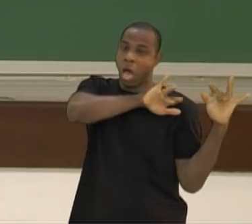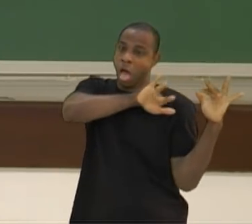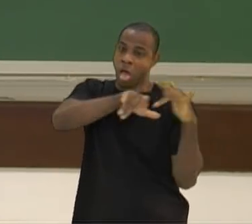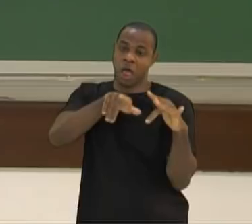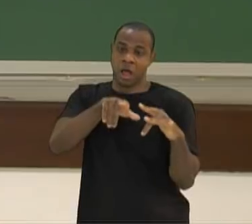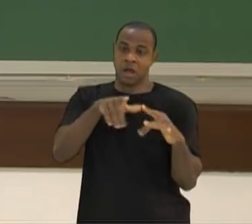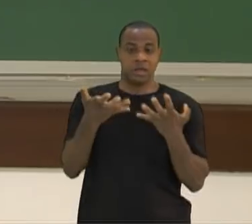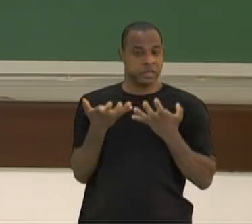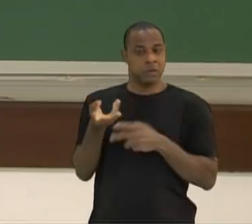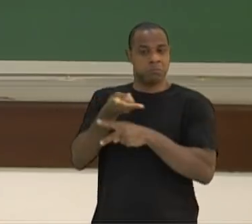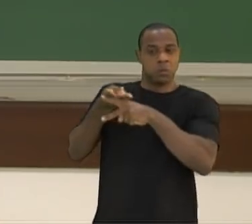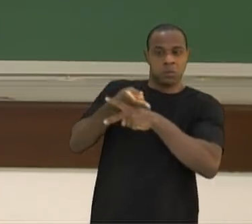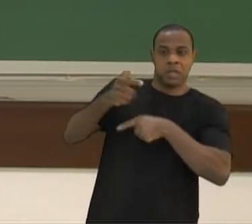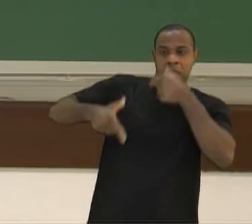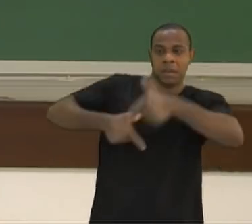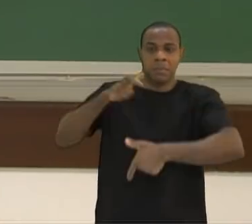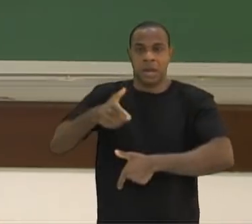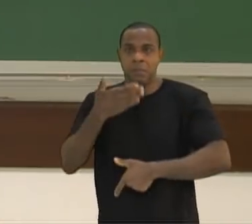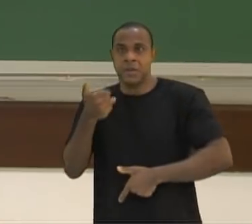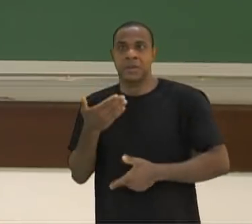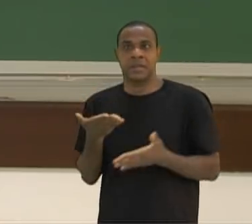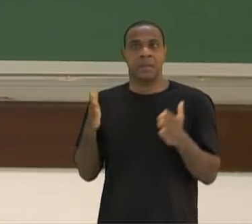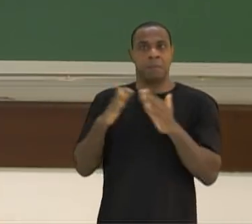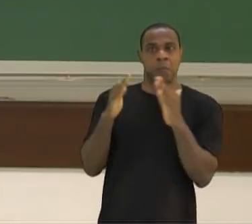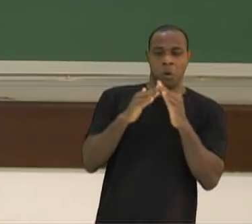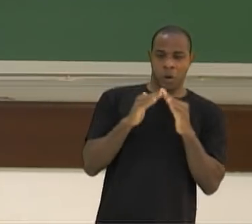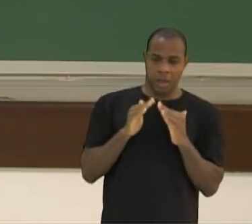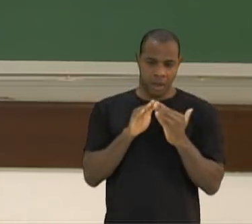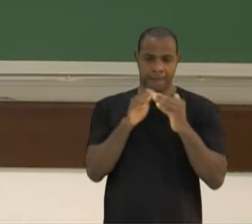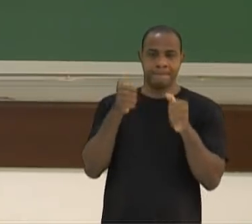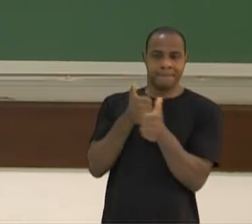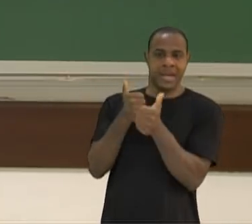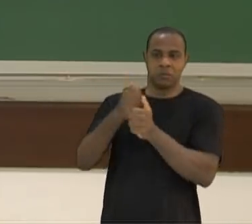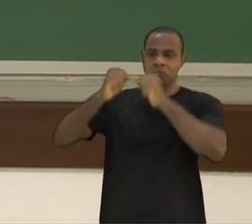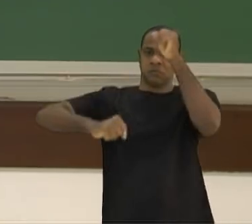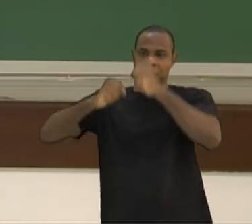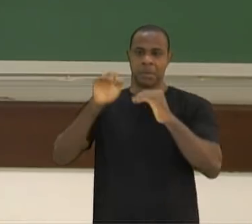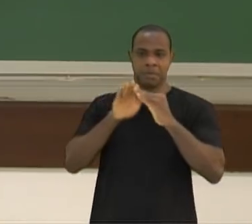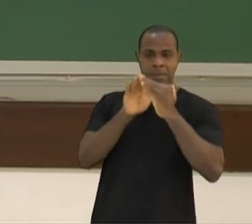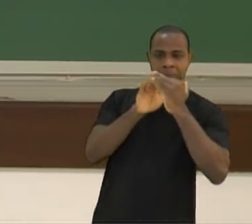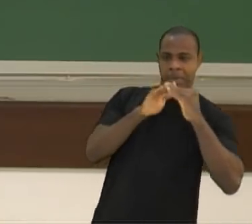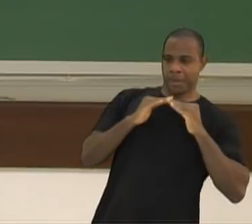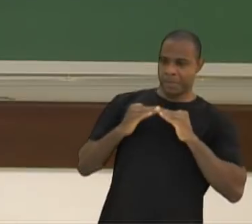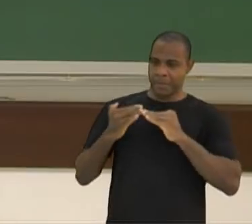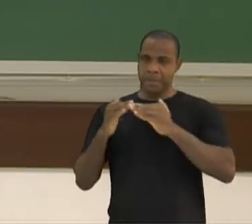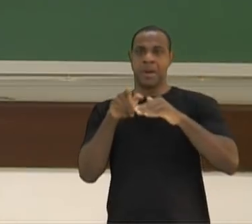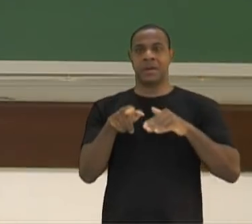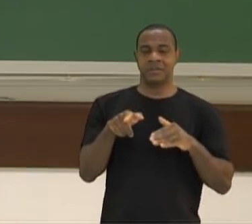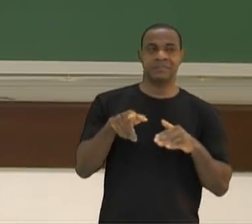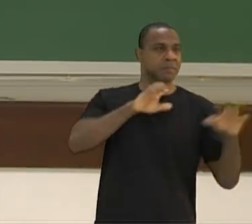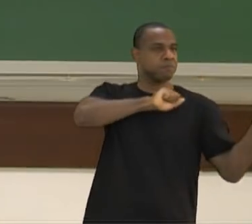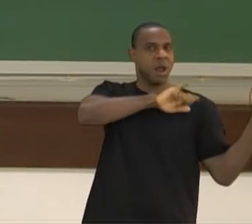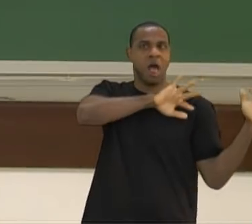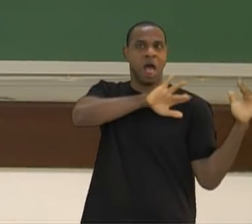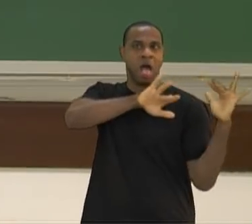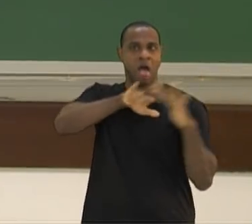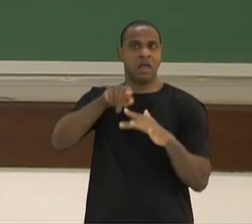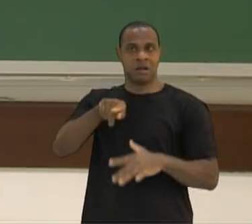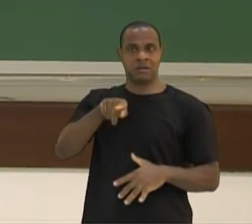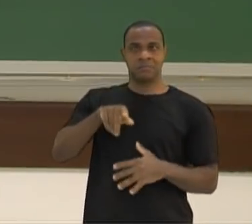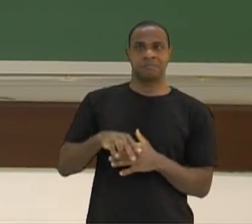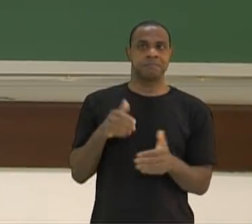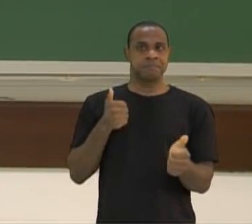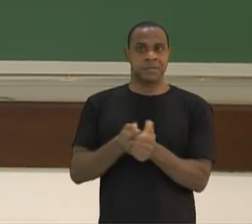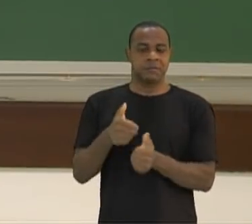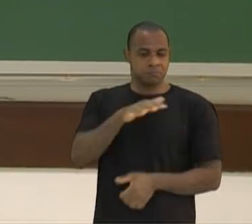ou vêm morar próximos das fábricas para trabalhar ali, e isso vai fazer com que os fluxos migratórios sejam em direção a essas